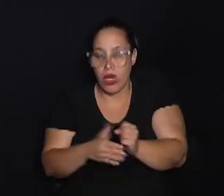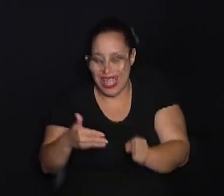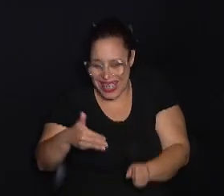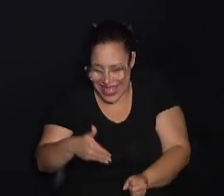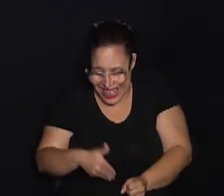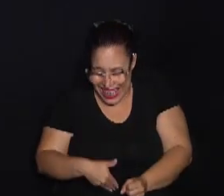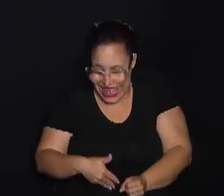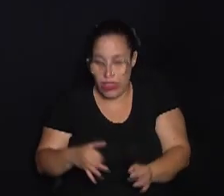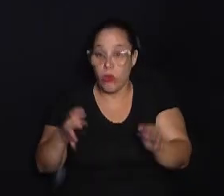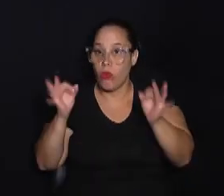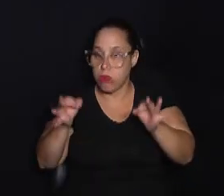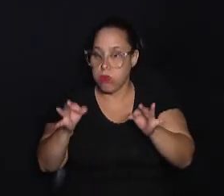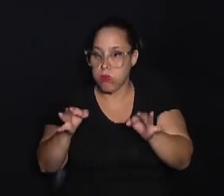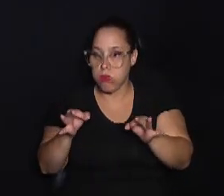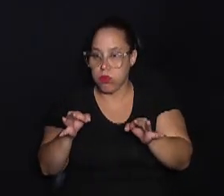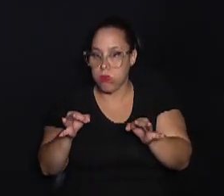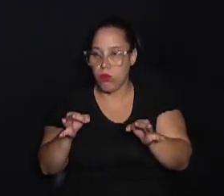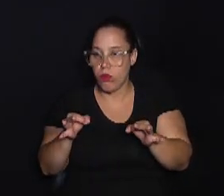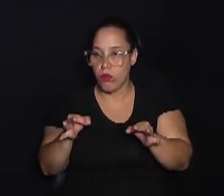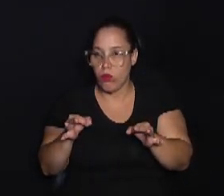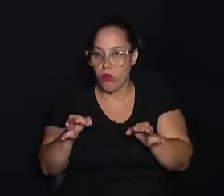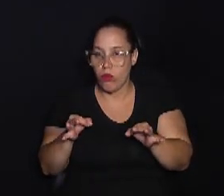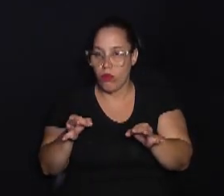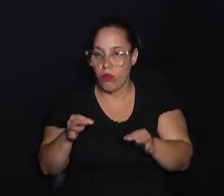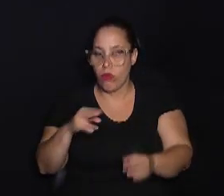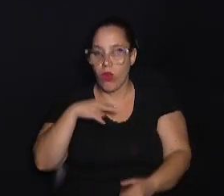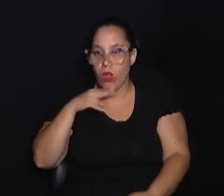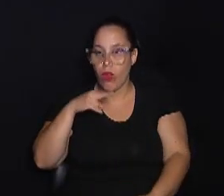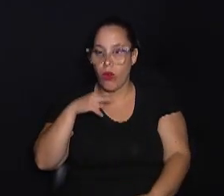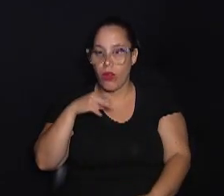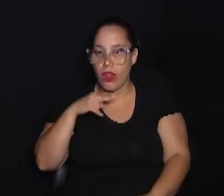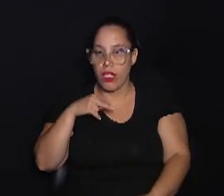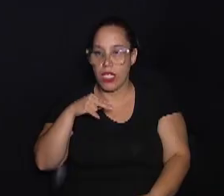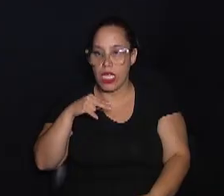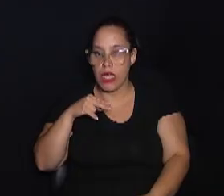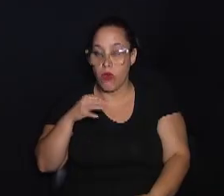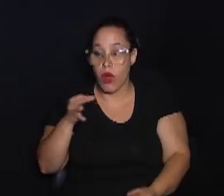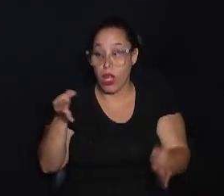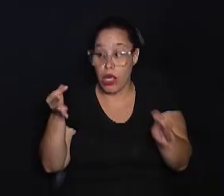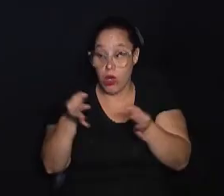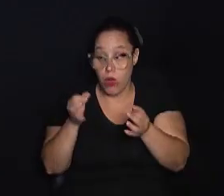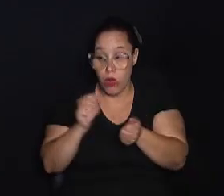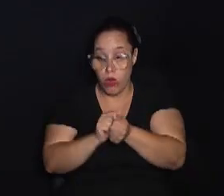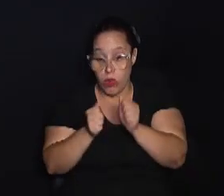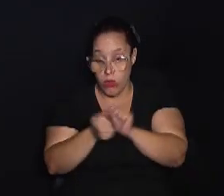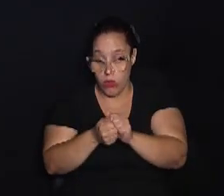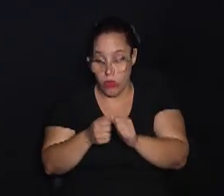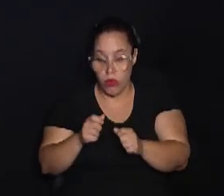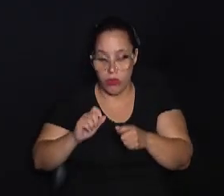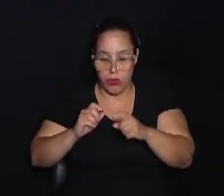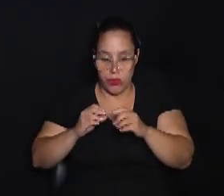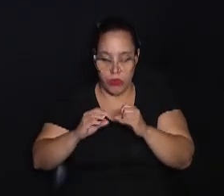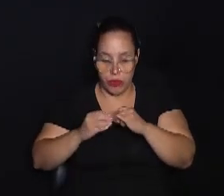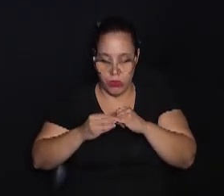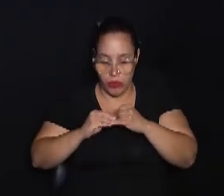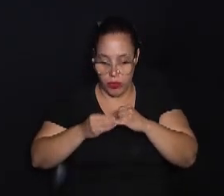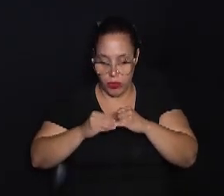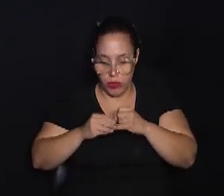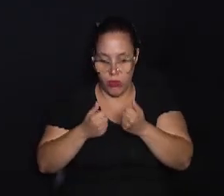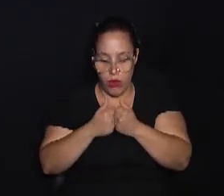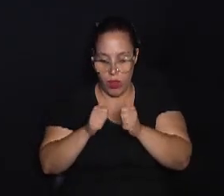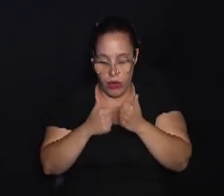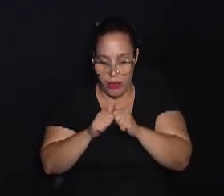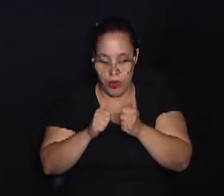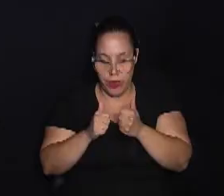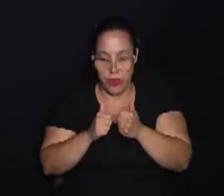também garantir a nutrição adequada, né? A pessoa poder comer arroz, feijão. Garantir uma alimentação saudável,